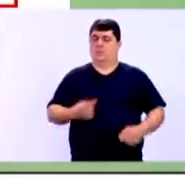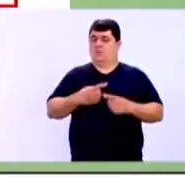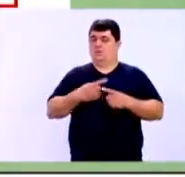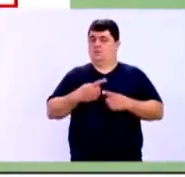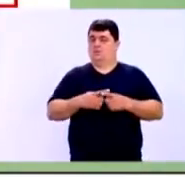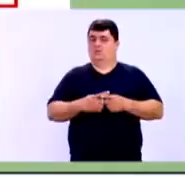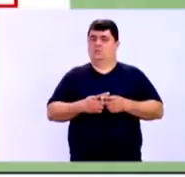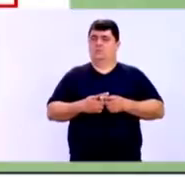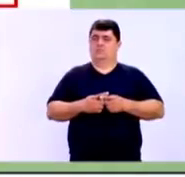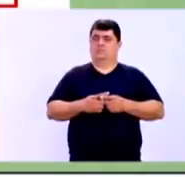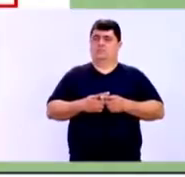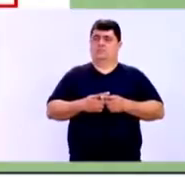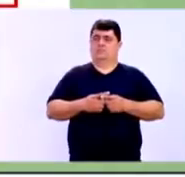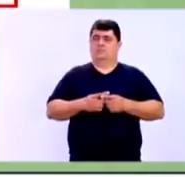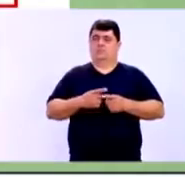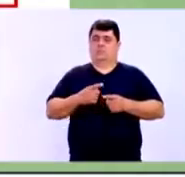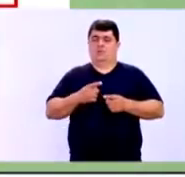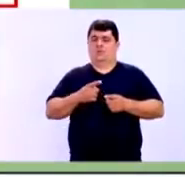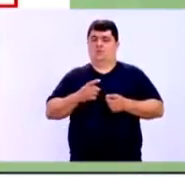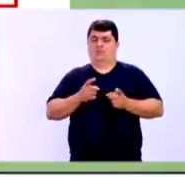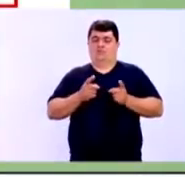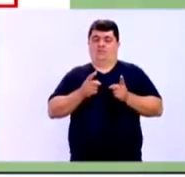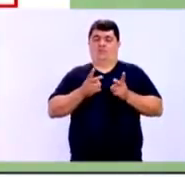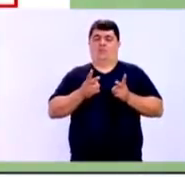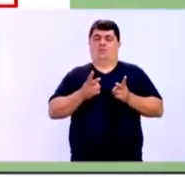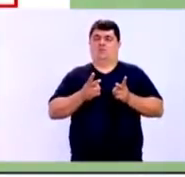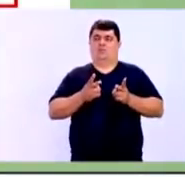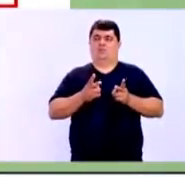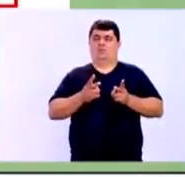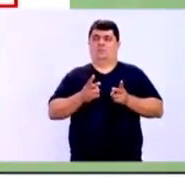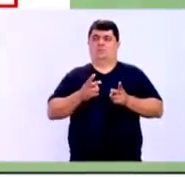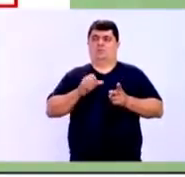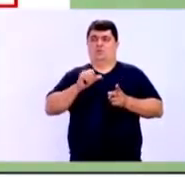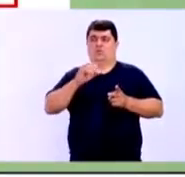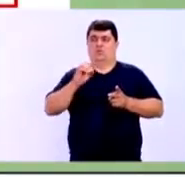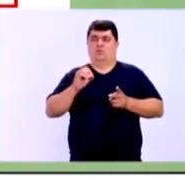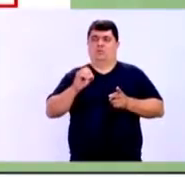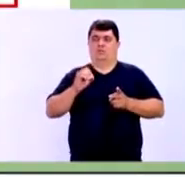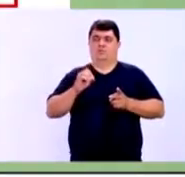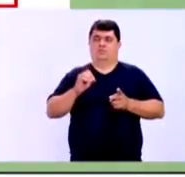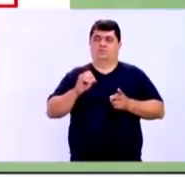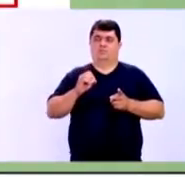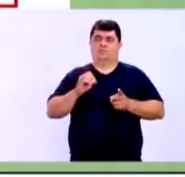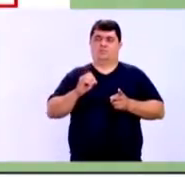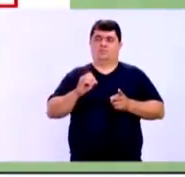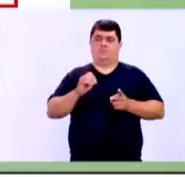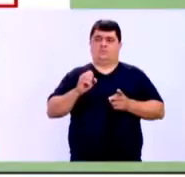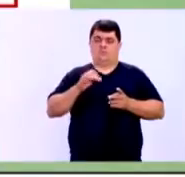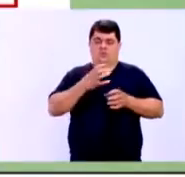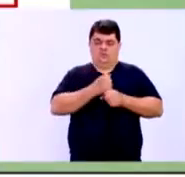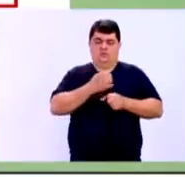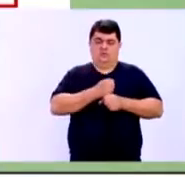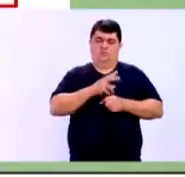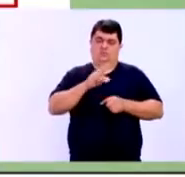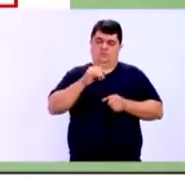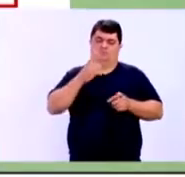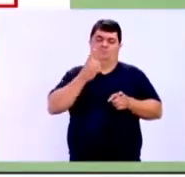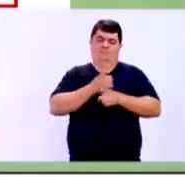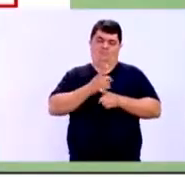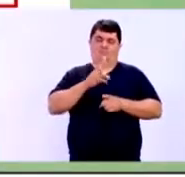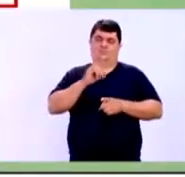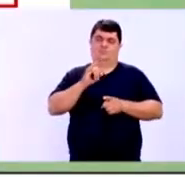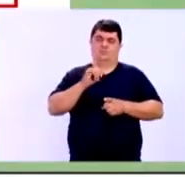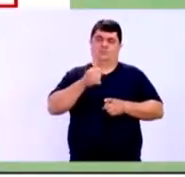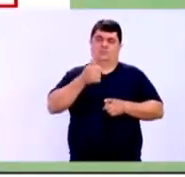que saiu em relação à venda 90 unidades. Se somar, você vai encontrar nesse